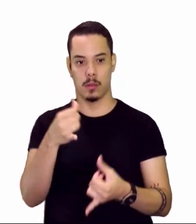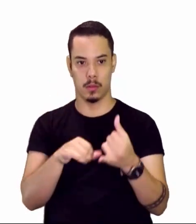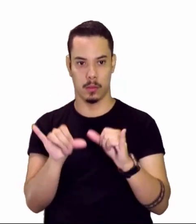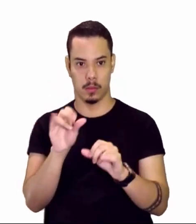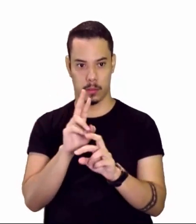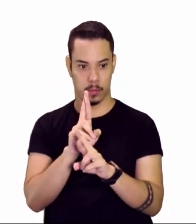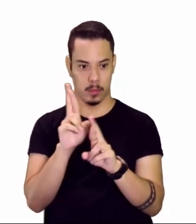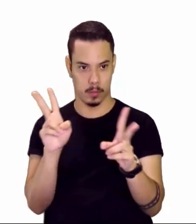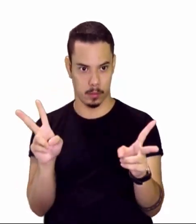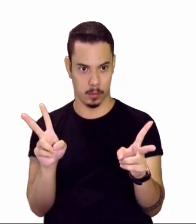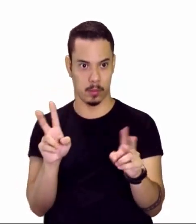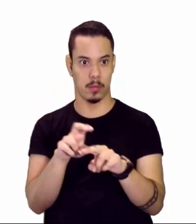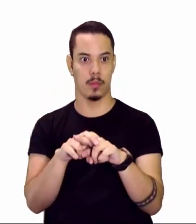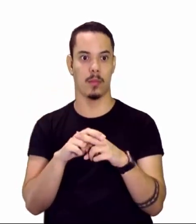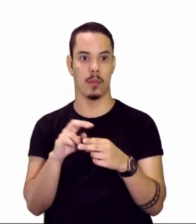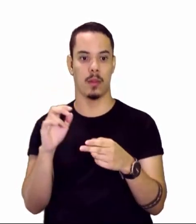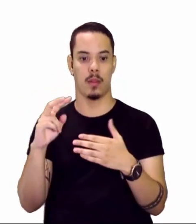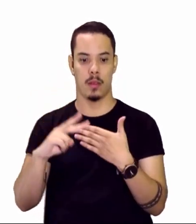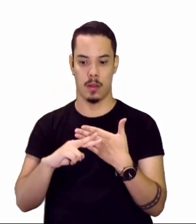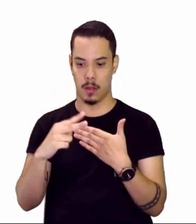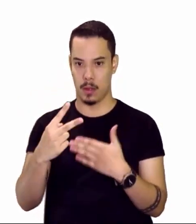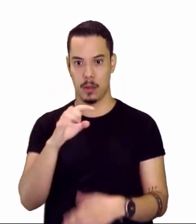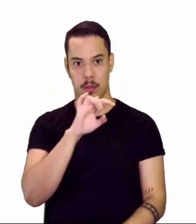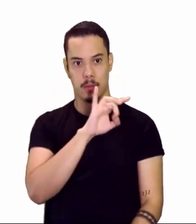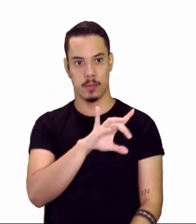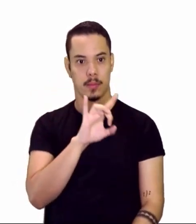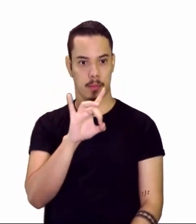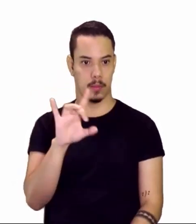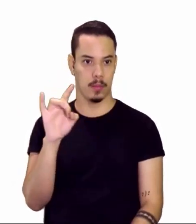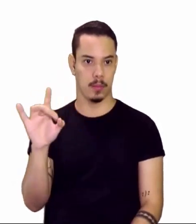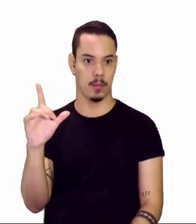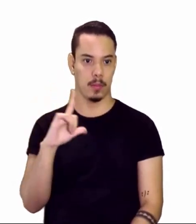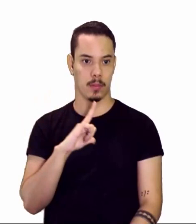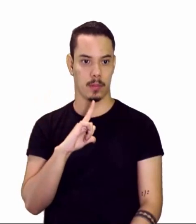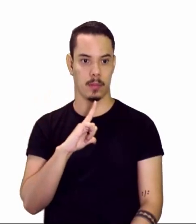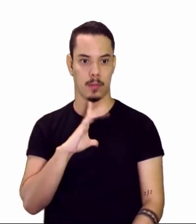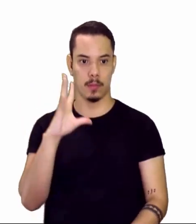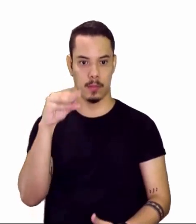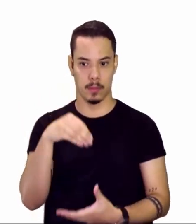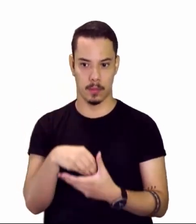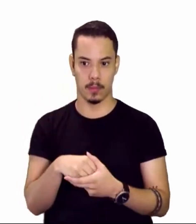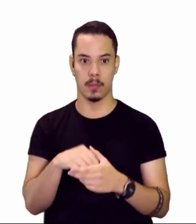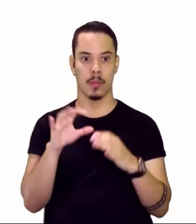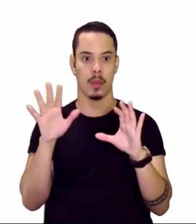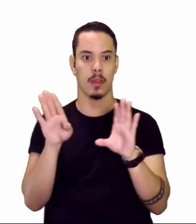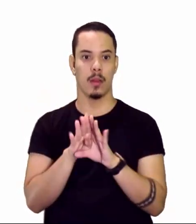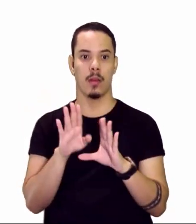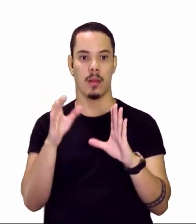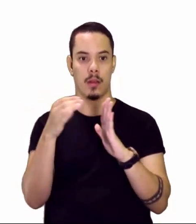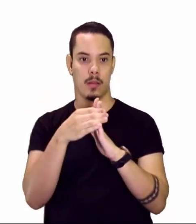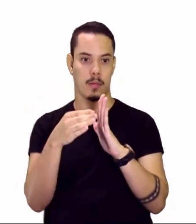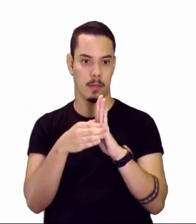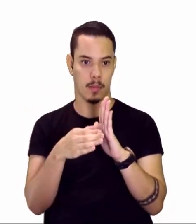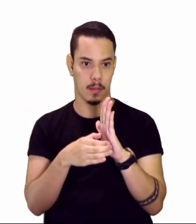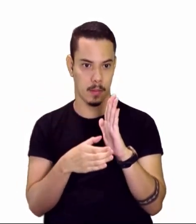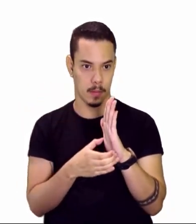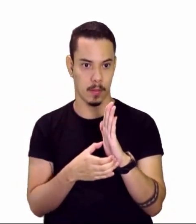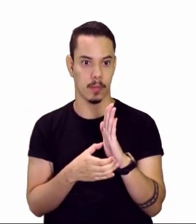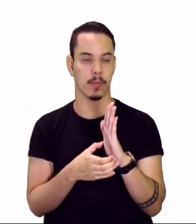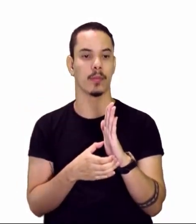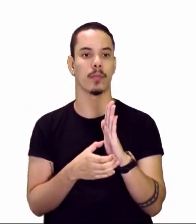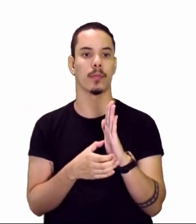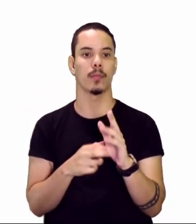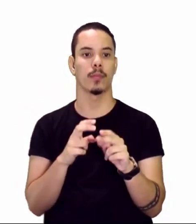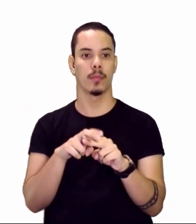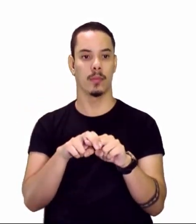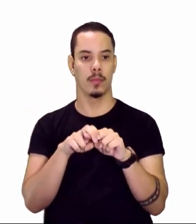diferente, consequentemente, cada um tem sua eletronegatividade, seu caráter parcial, e